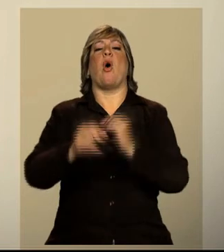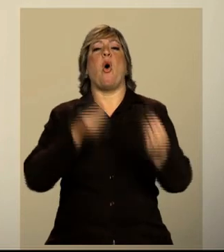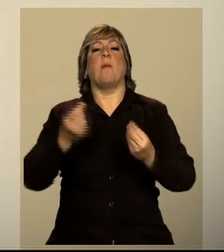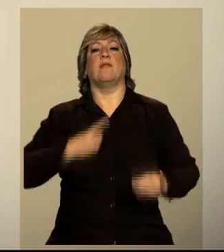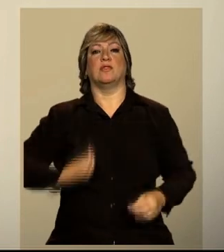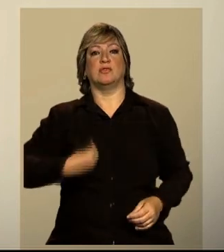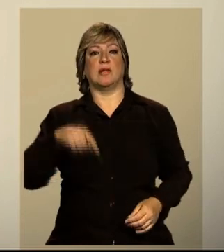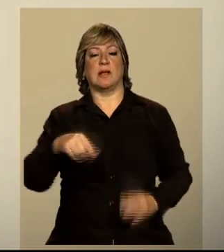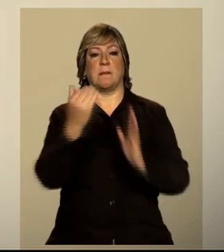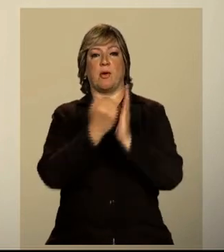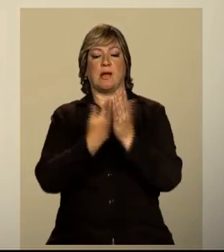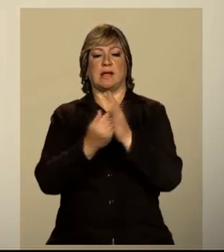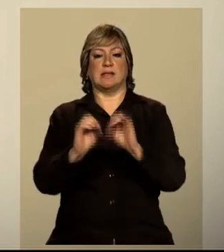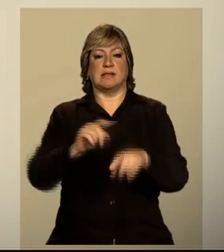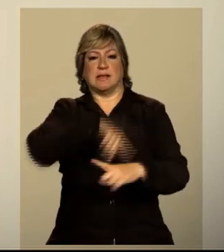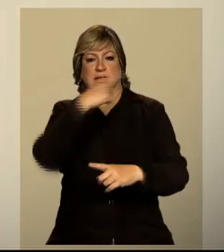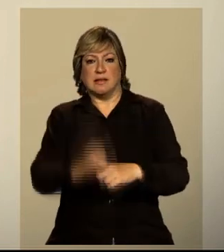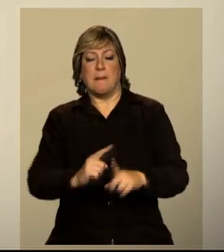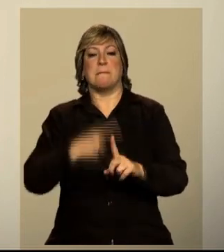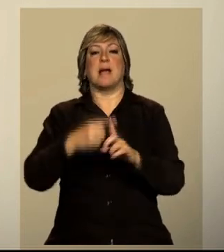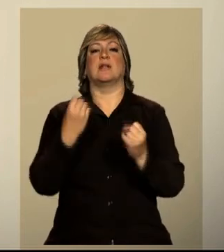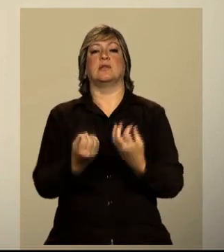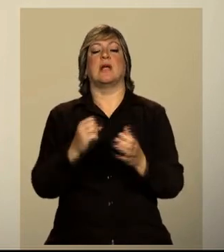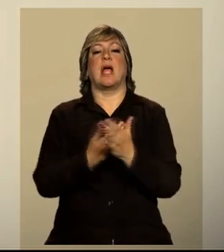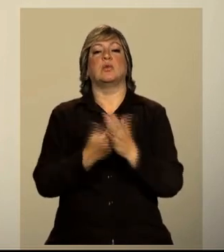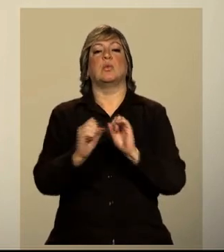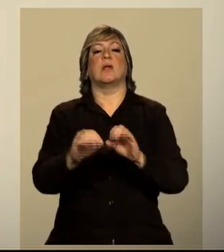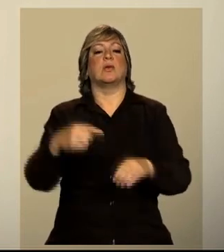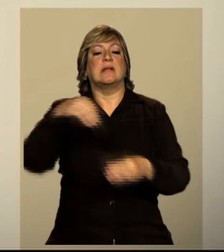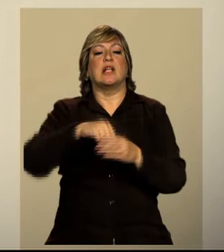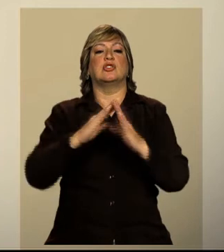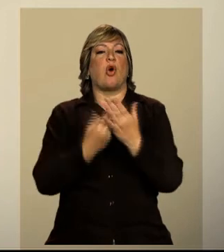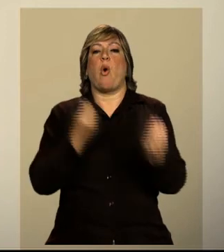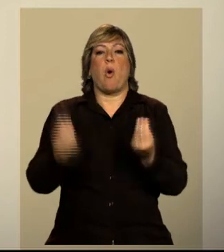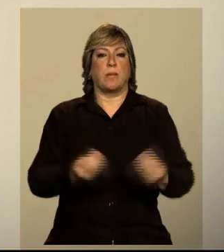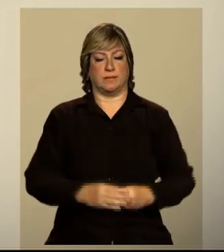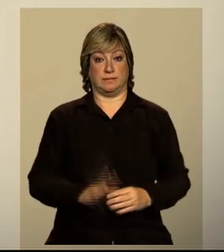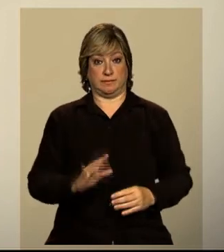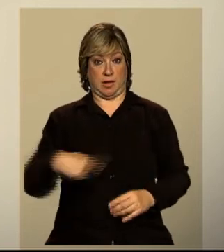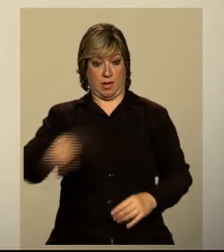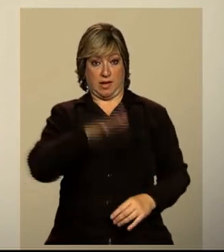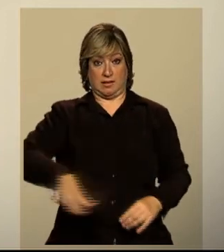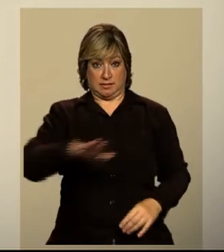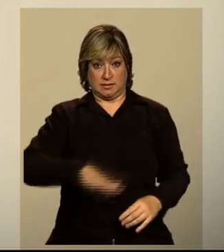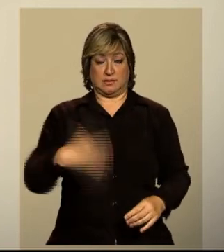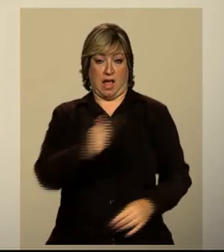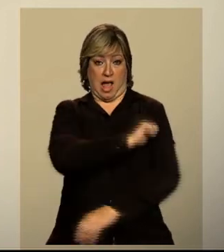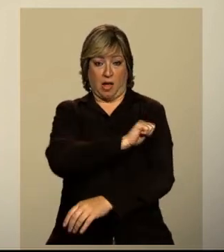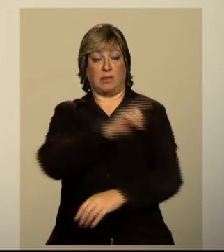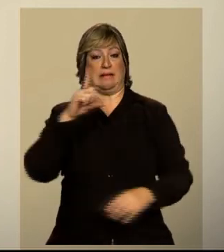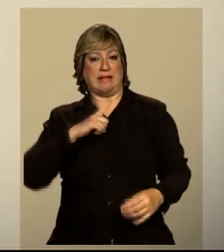ensino integral mais educação nas escolas presidenta olha Luciano os alunos têm acompanhamento pedagógico